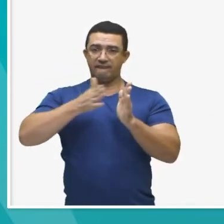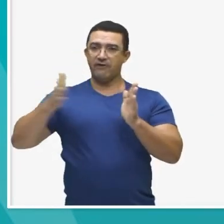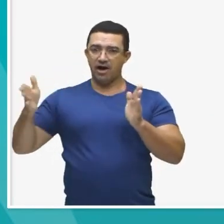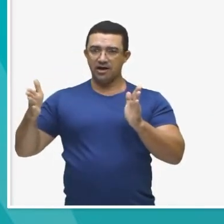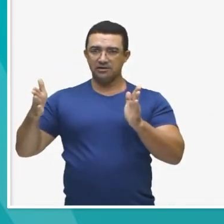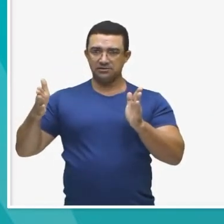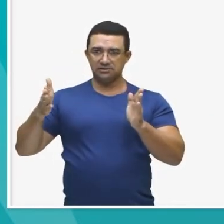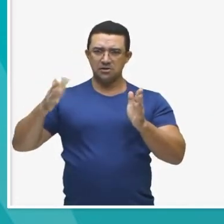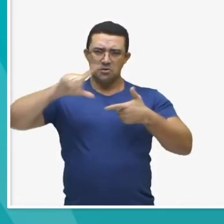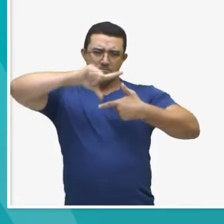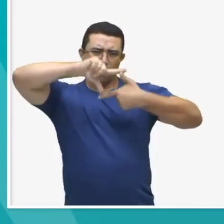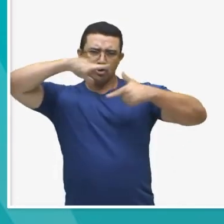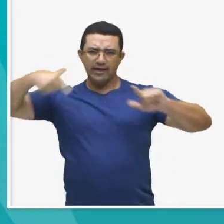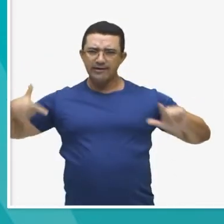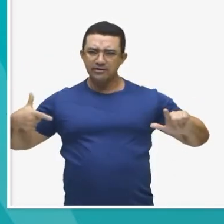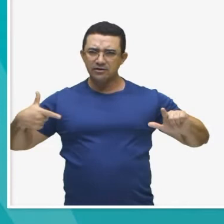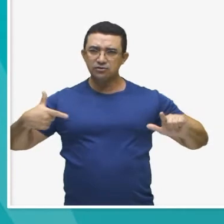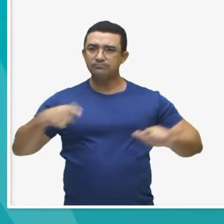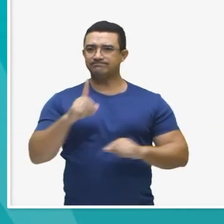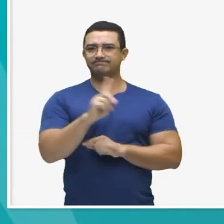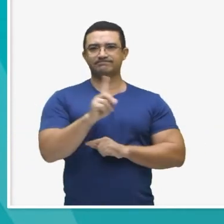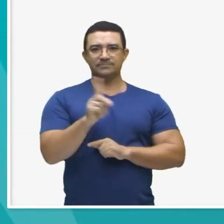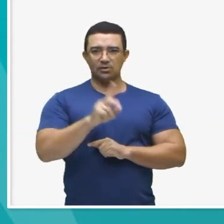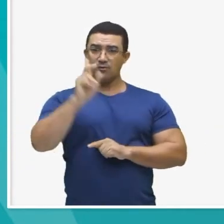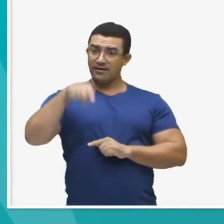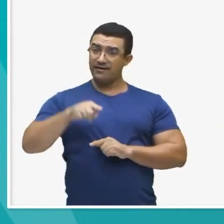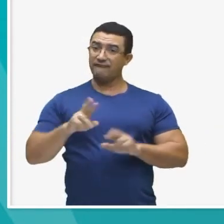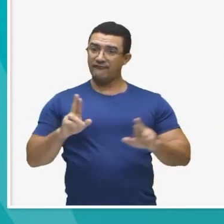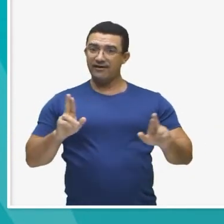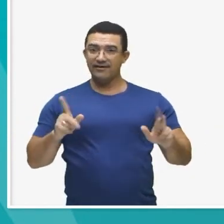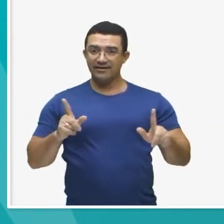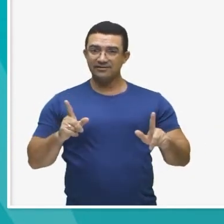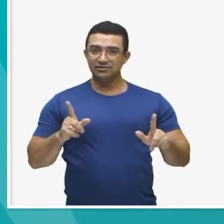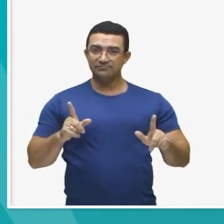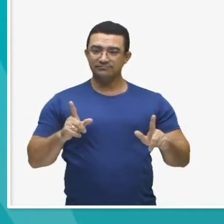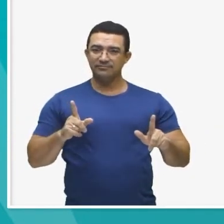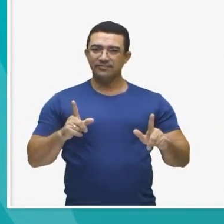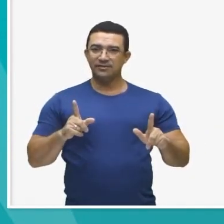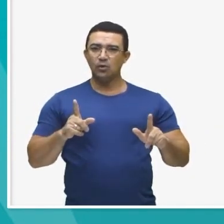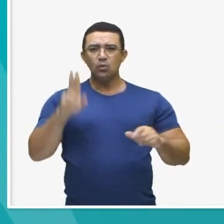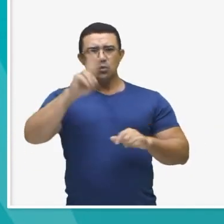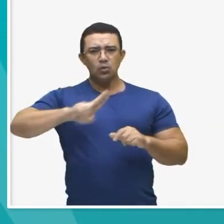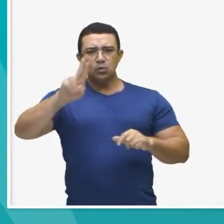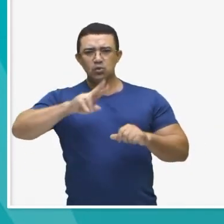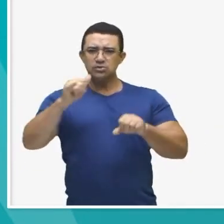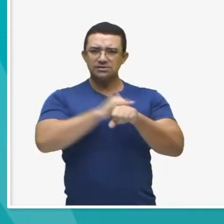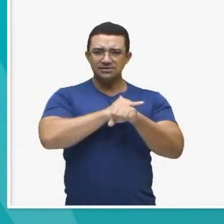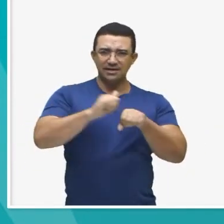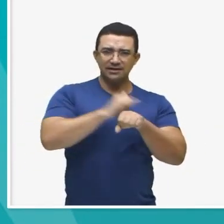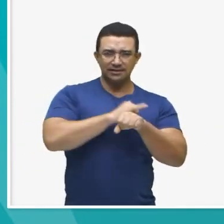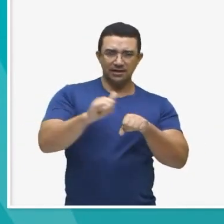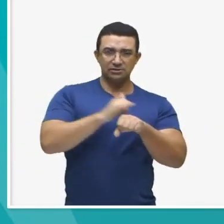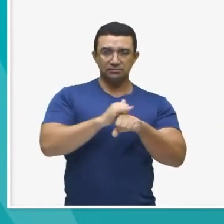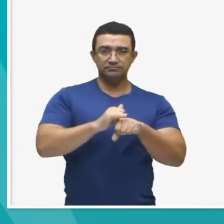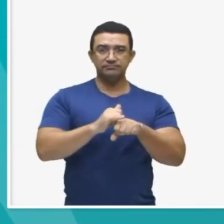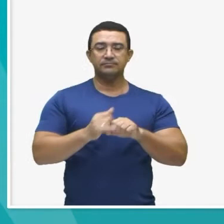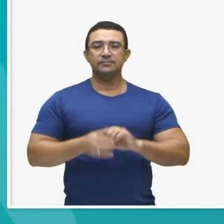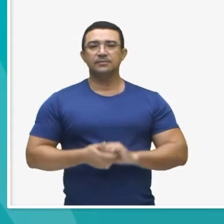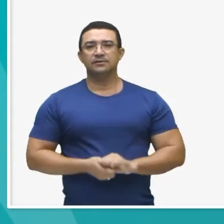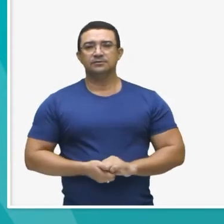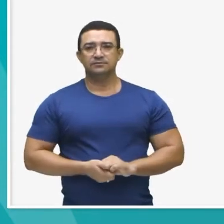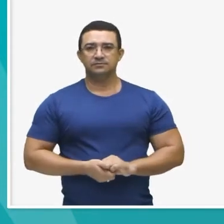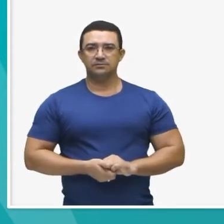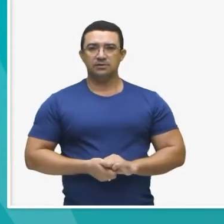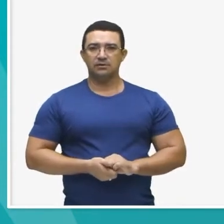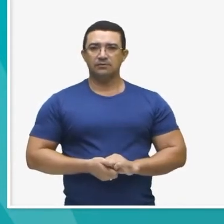né? Queriam aí abolir as formas acadêmicas, né? Eles buscavam um processo de destruição